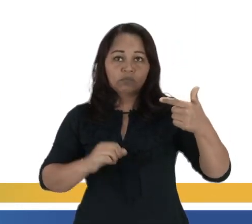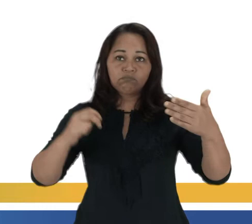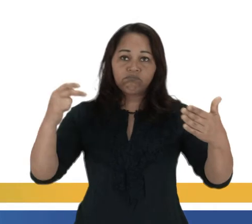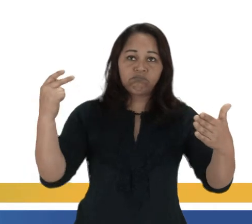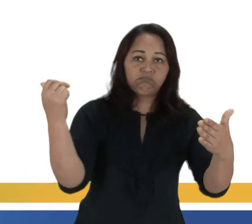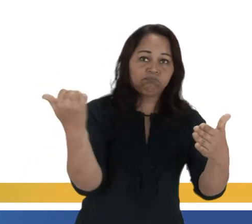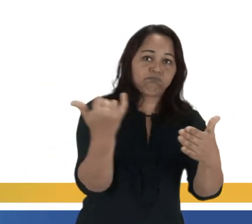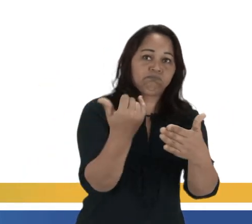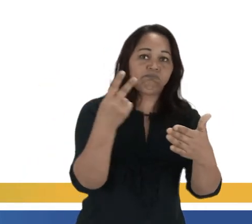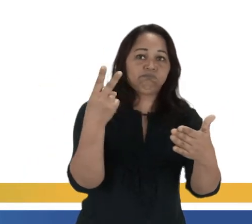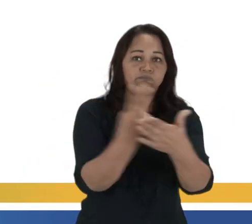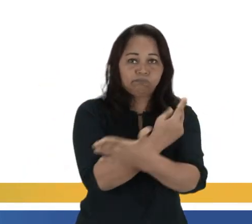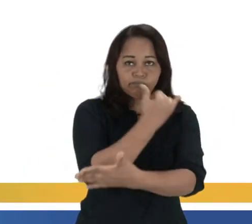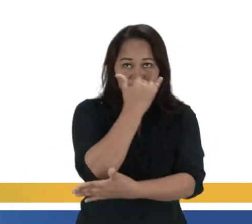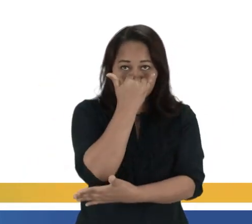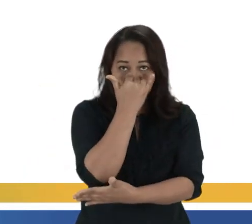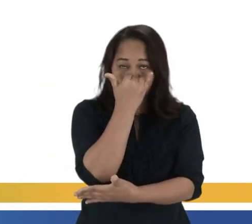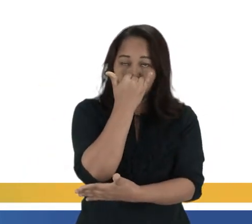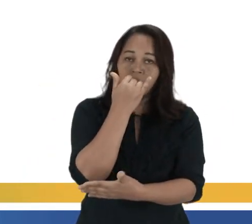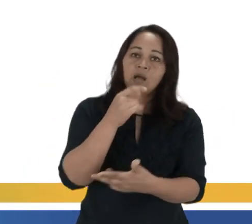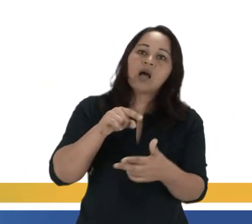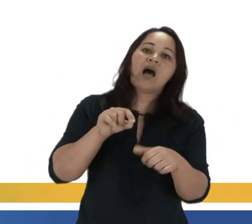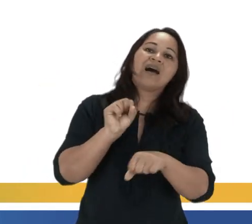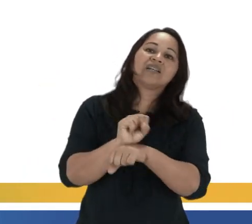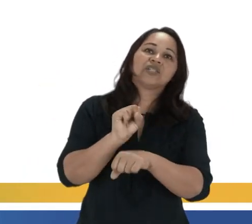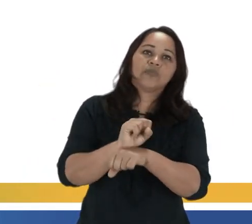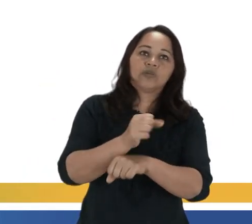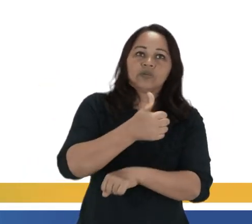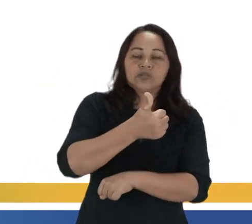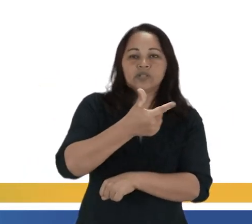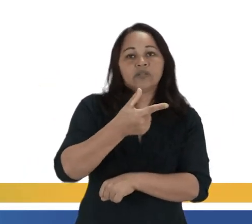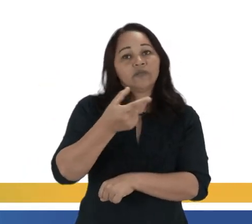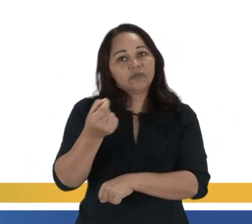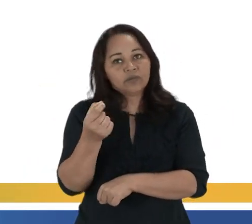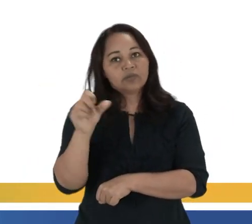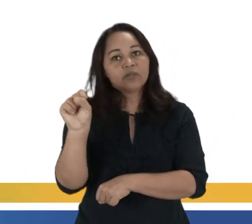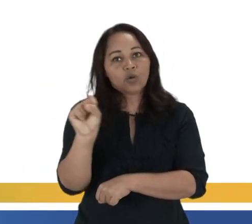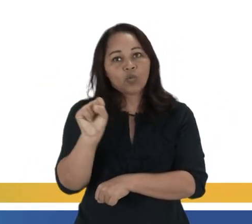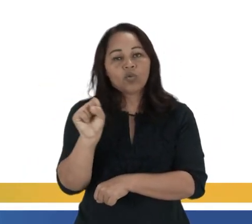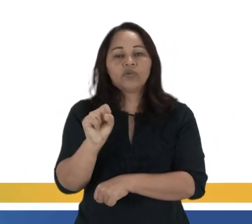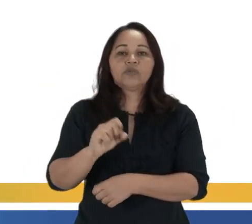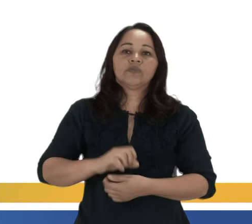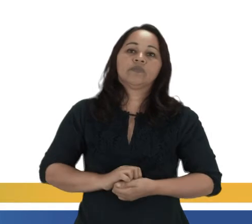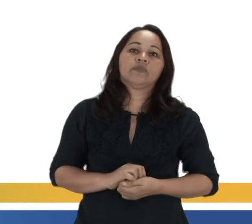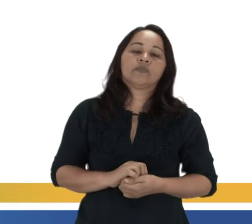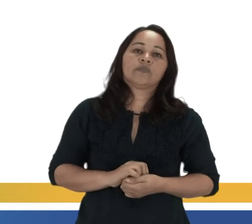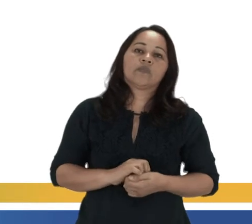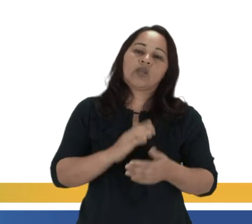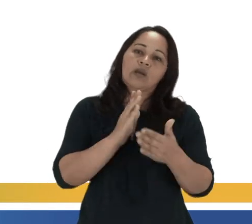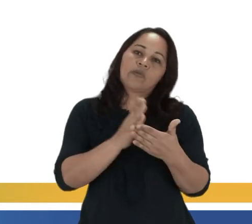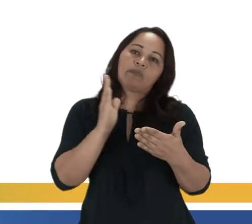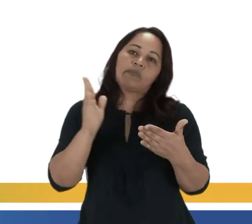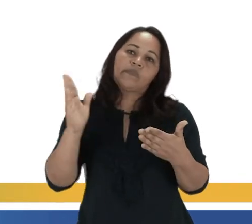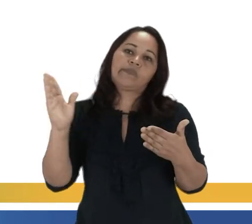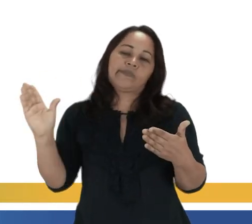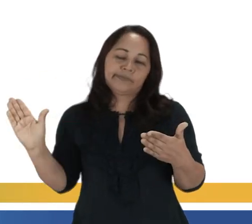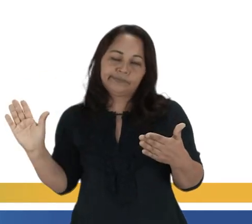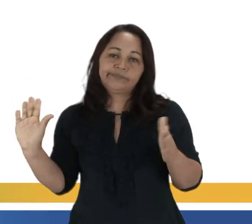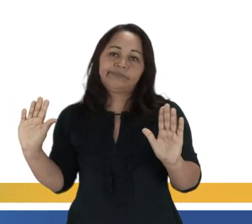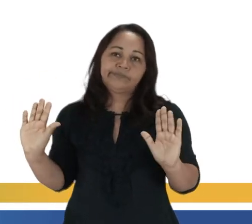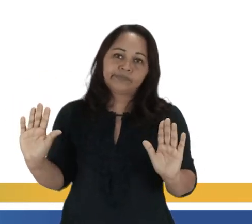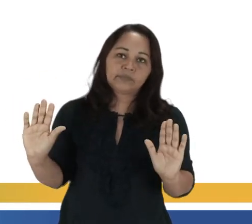segunda tentativa, ela também errou, então esperou 120 segundos. E assim seguiu